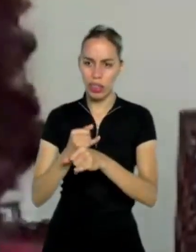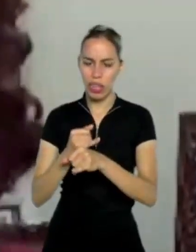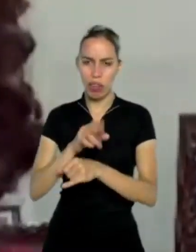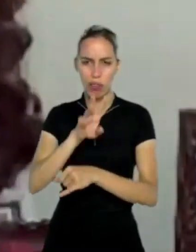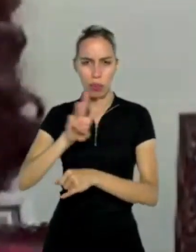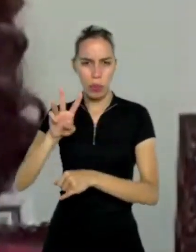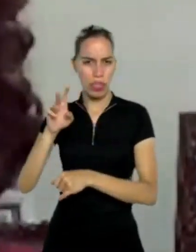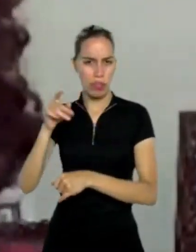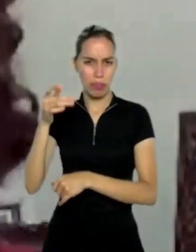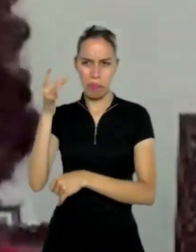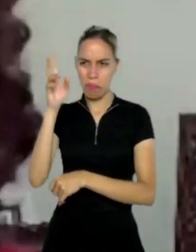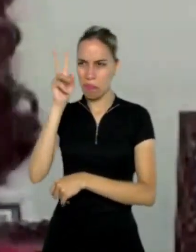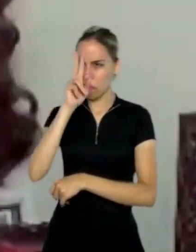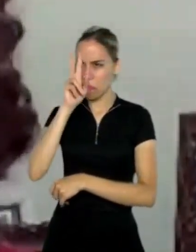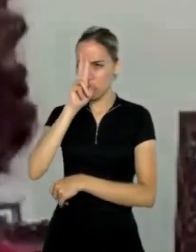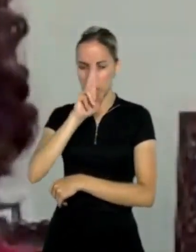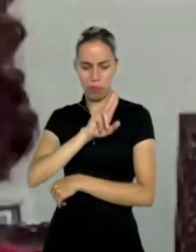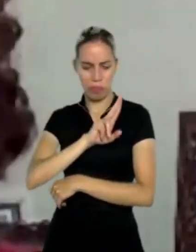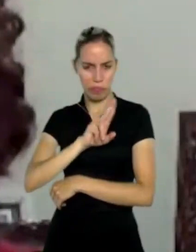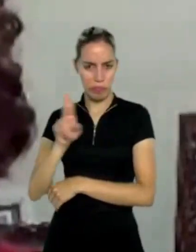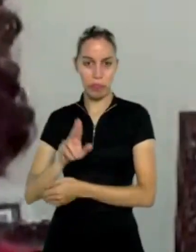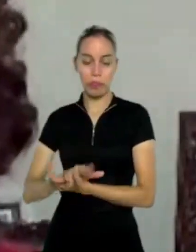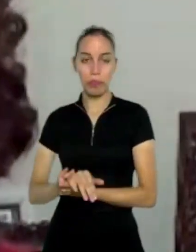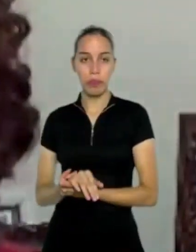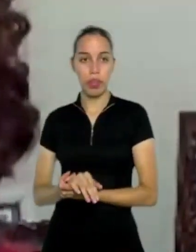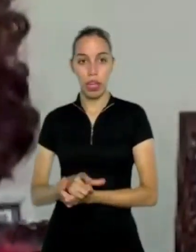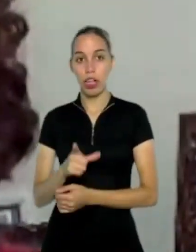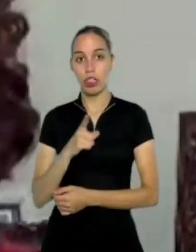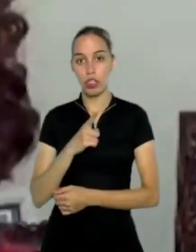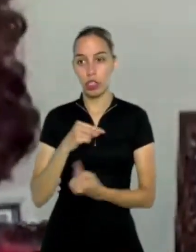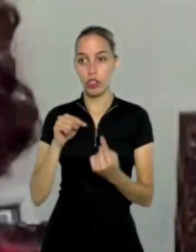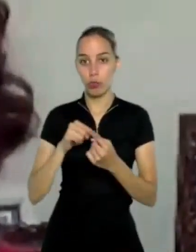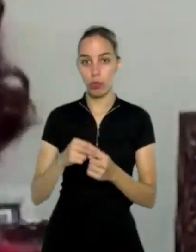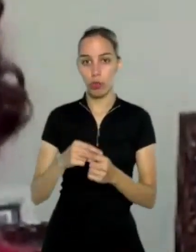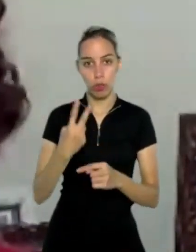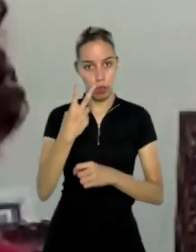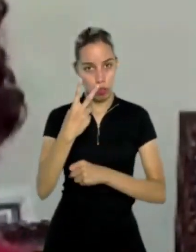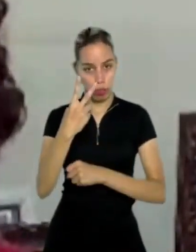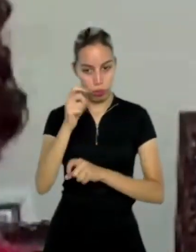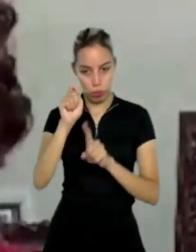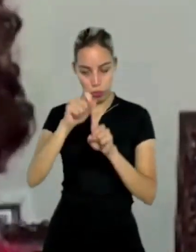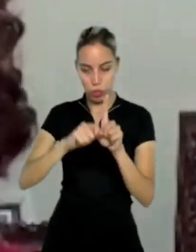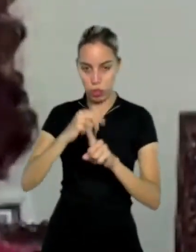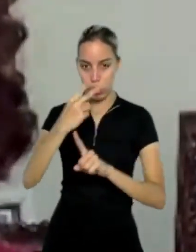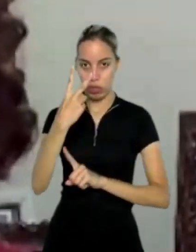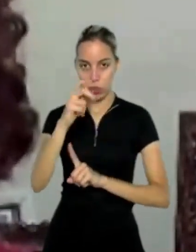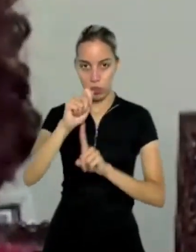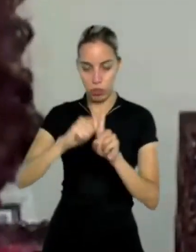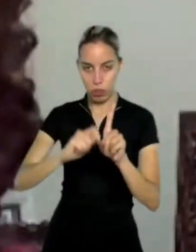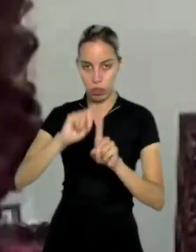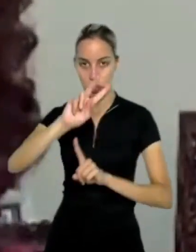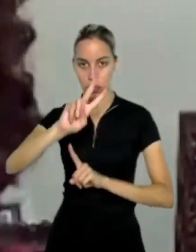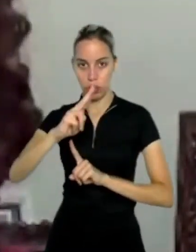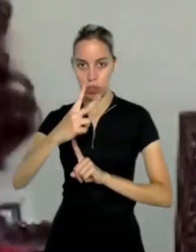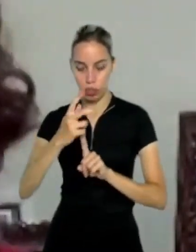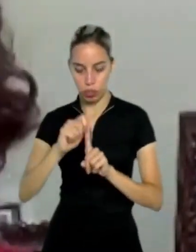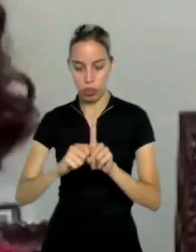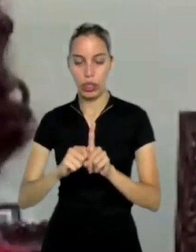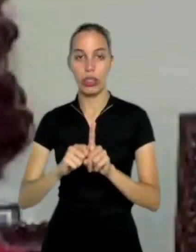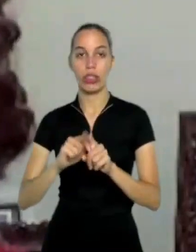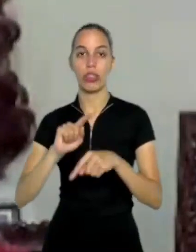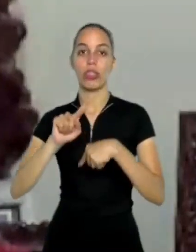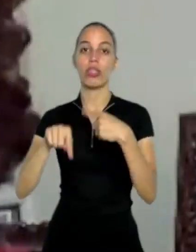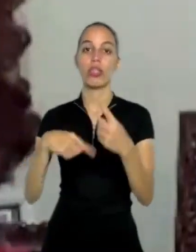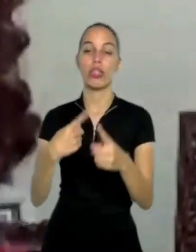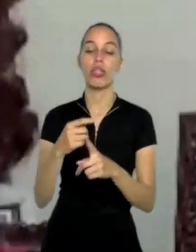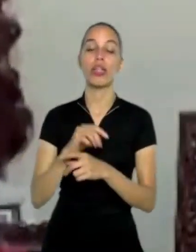tinha seleção sempre, assim, de 2 em 2 meses, e aí eu sempre mandava um texto, aí se era selecionado, a gente adquiria o livro. Aqui em